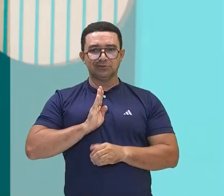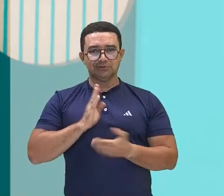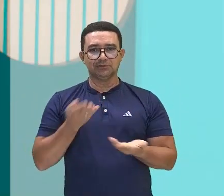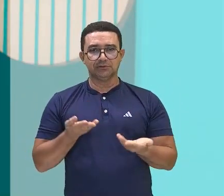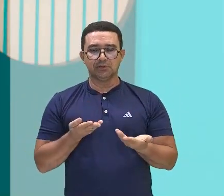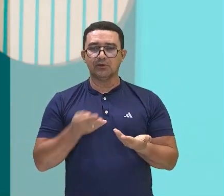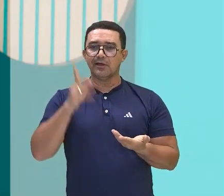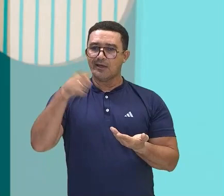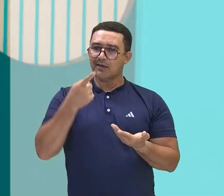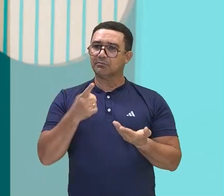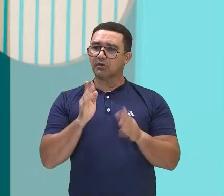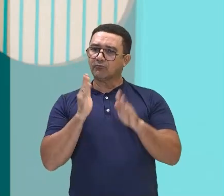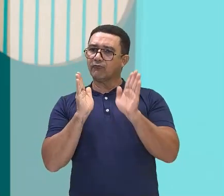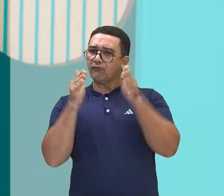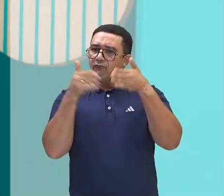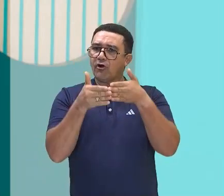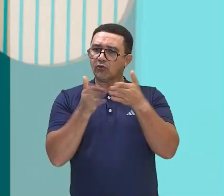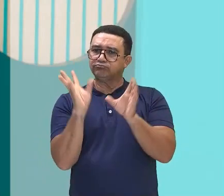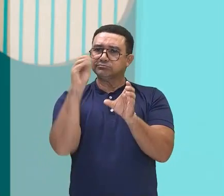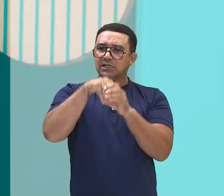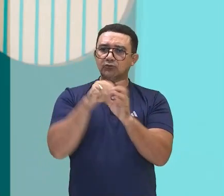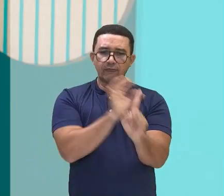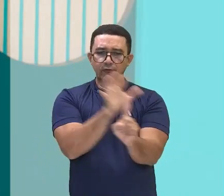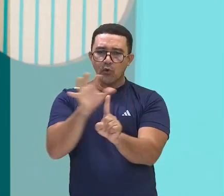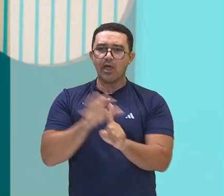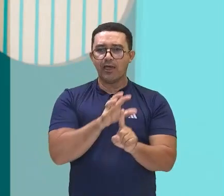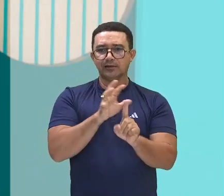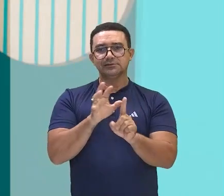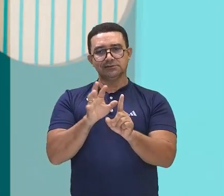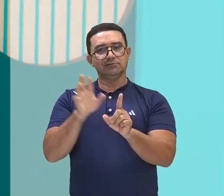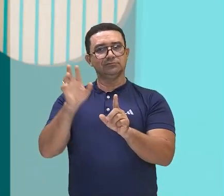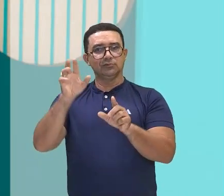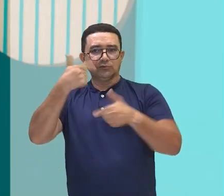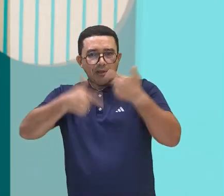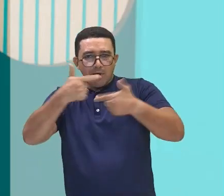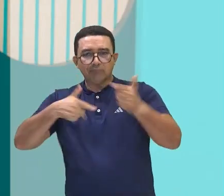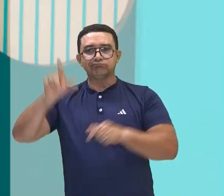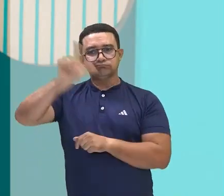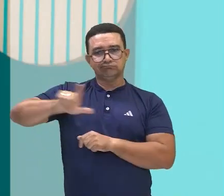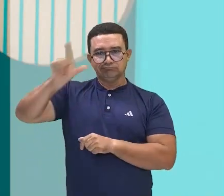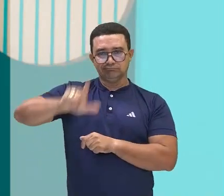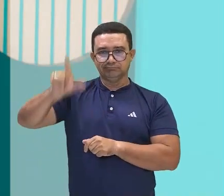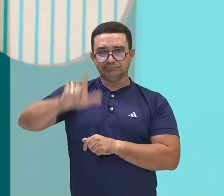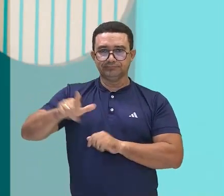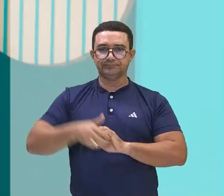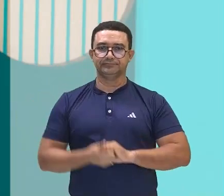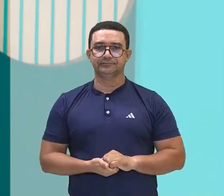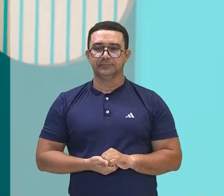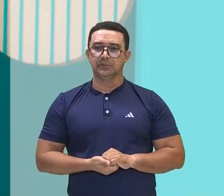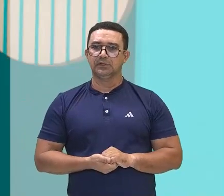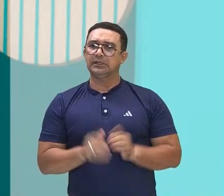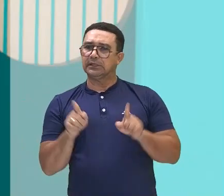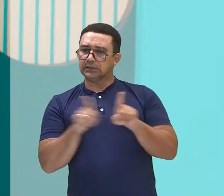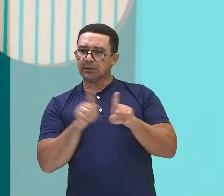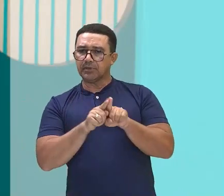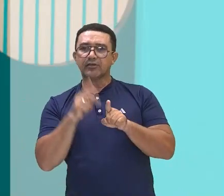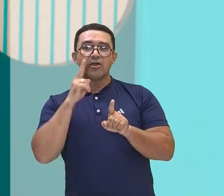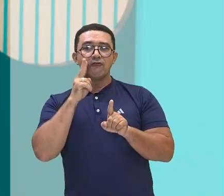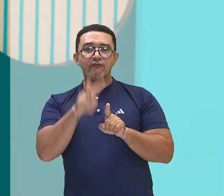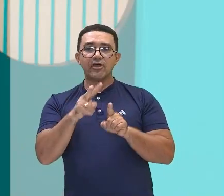questão da obra literária. A gente vai perceber que esses aspectos estão lá. Nós vamos olhar as situações com racionalismo e não